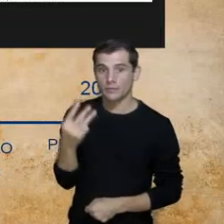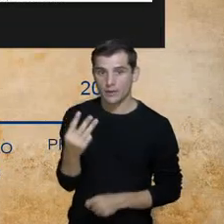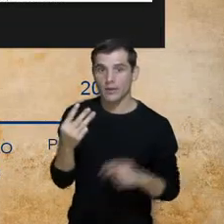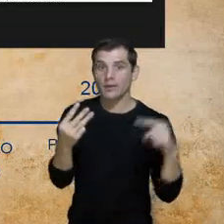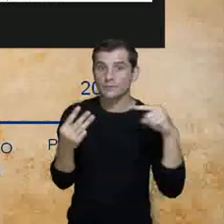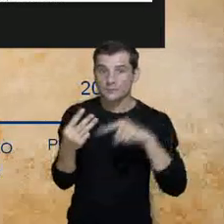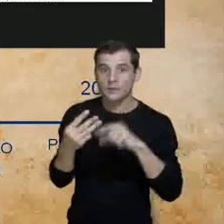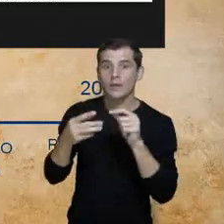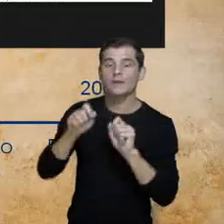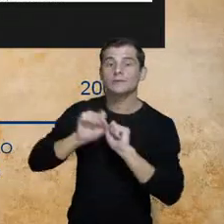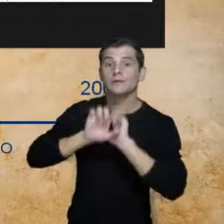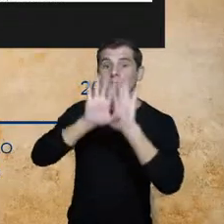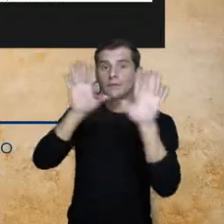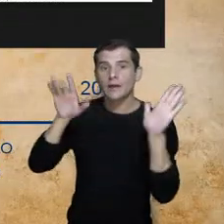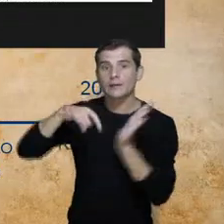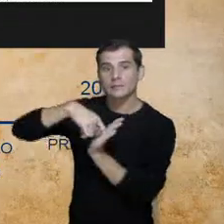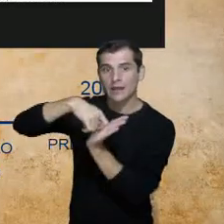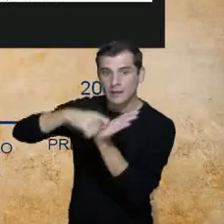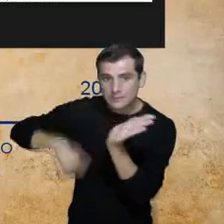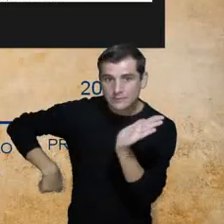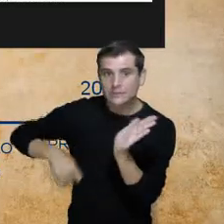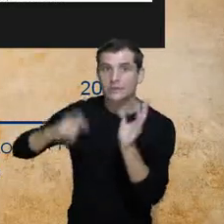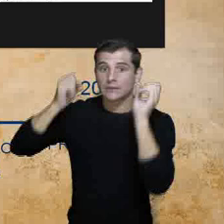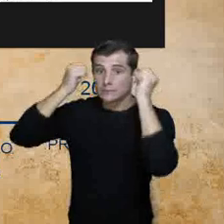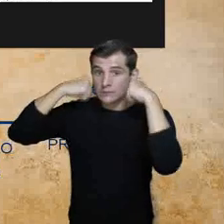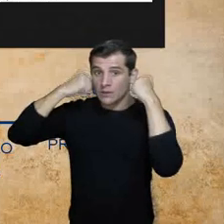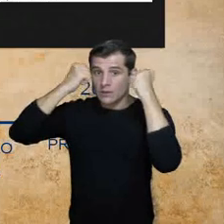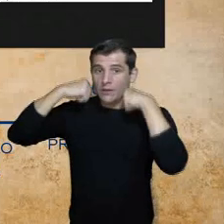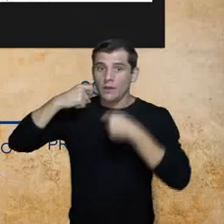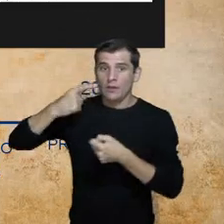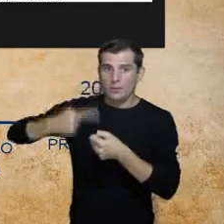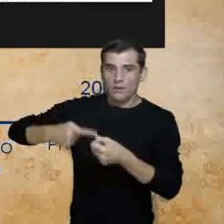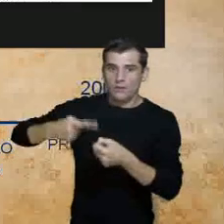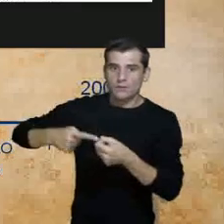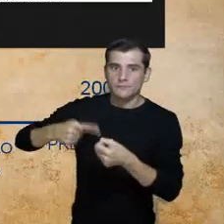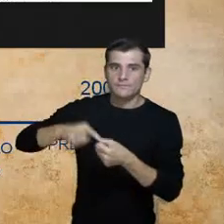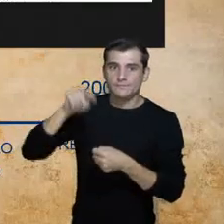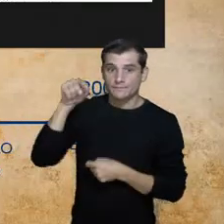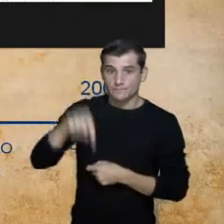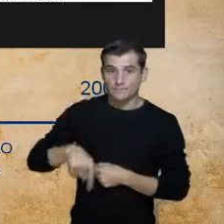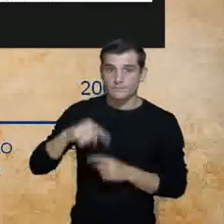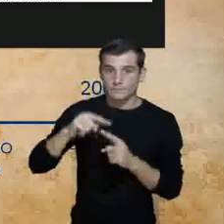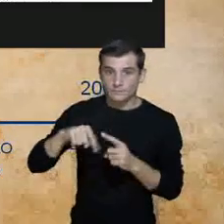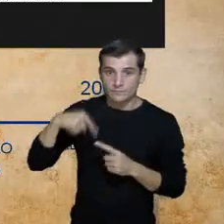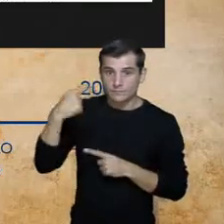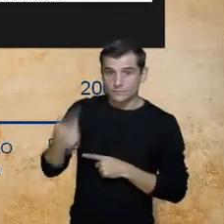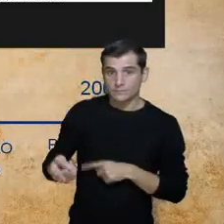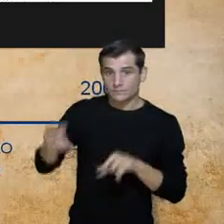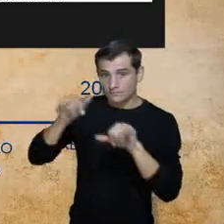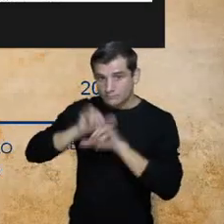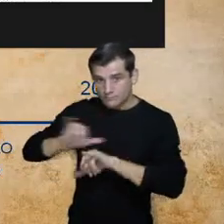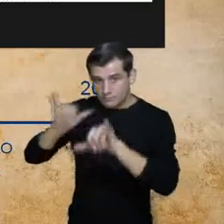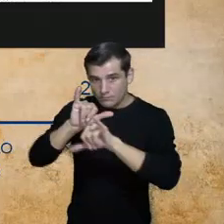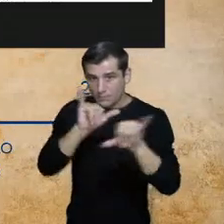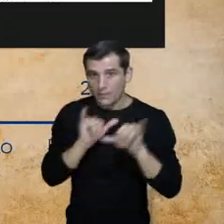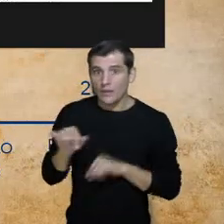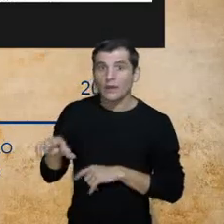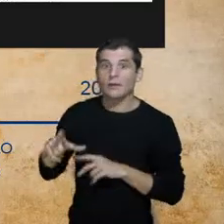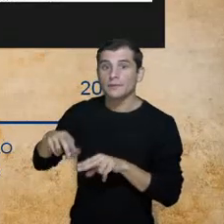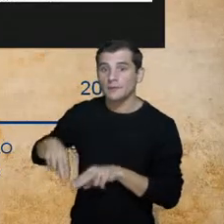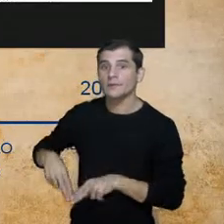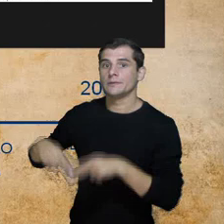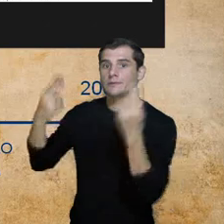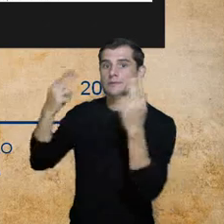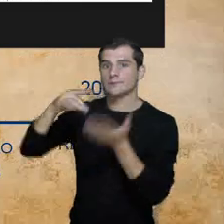ou meses antes do lançamento porque foi final do ano do lançamento em 2004 daí no ano seguinte